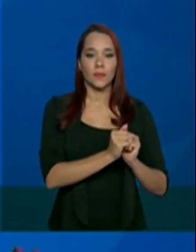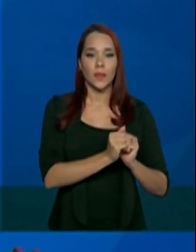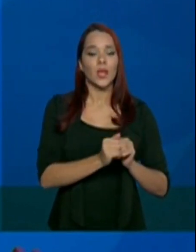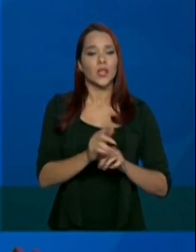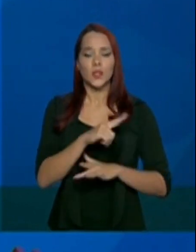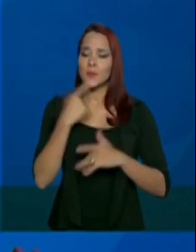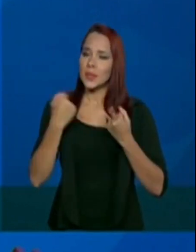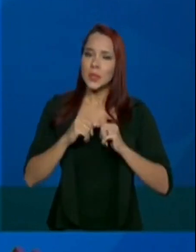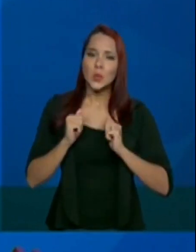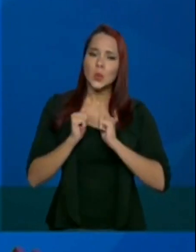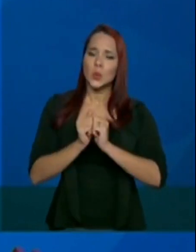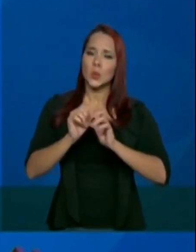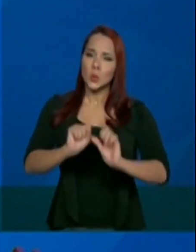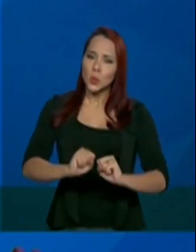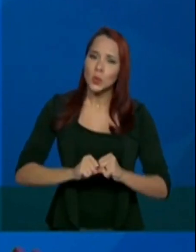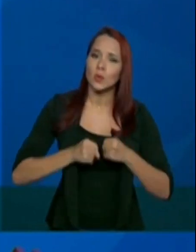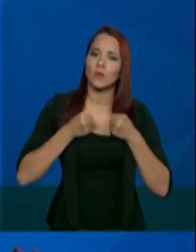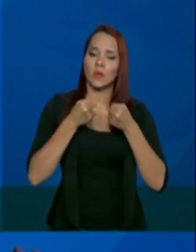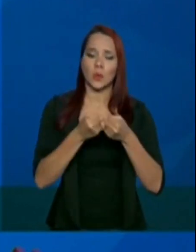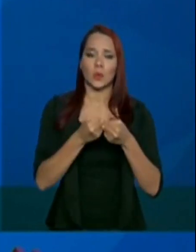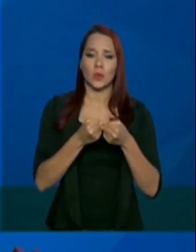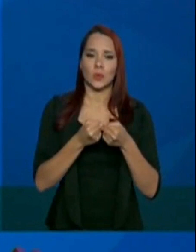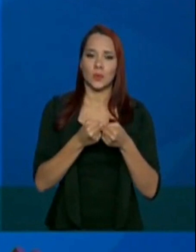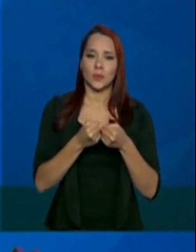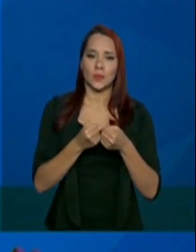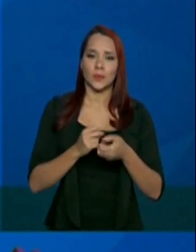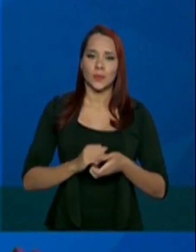nós temos que estar juntos no esforço